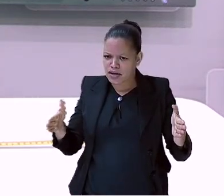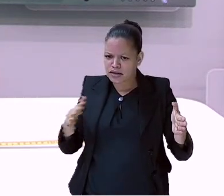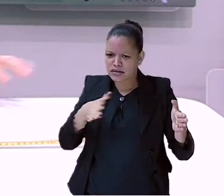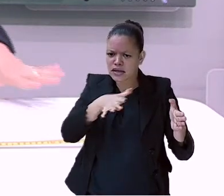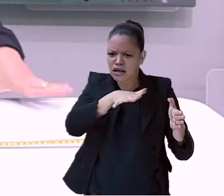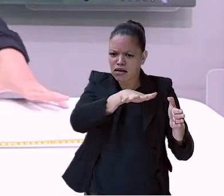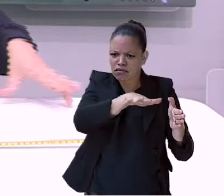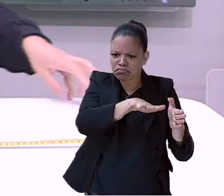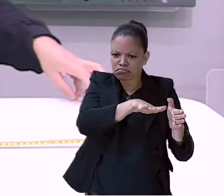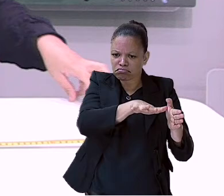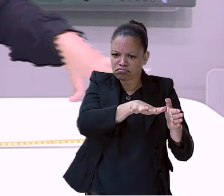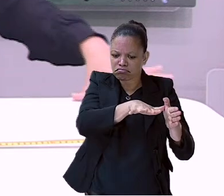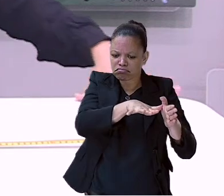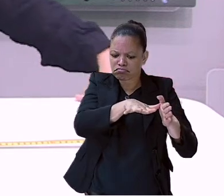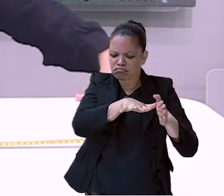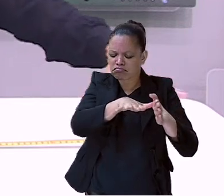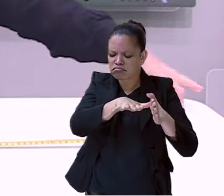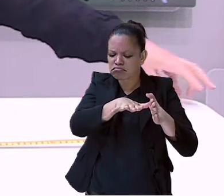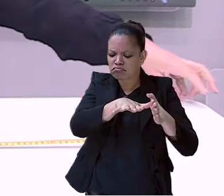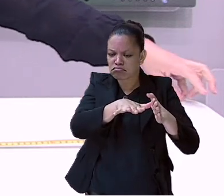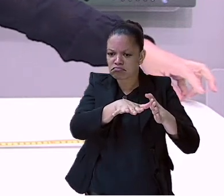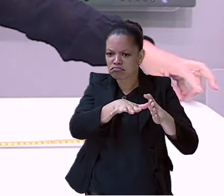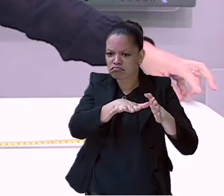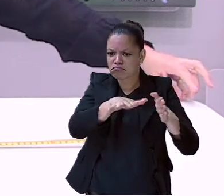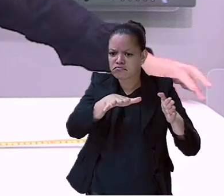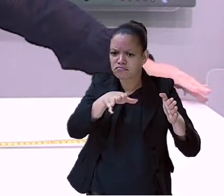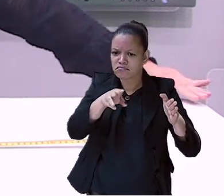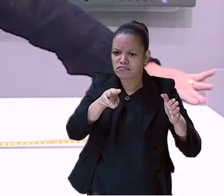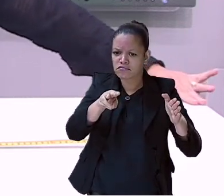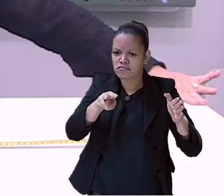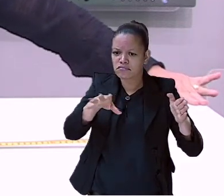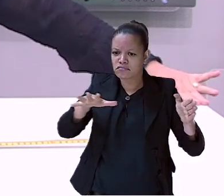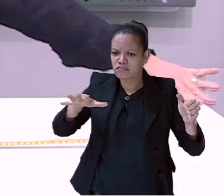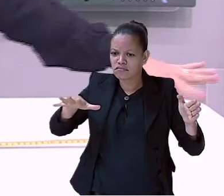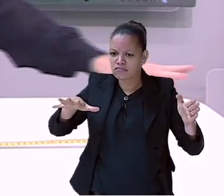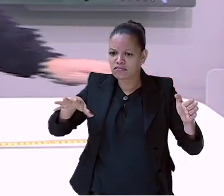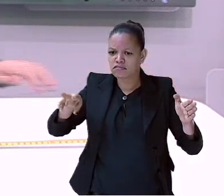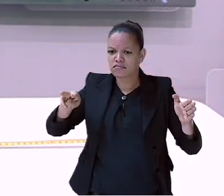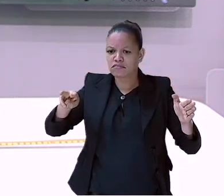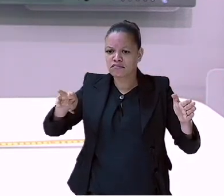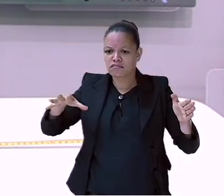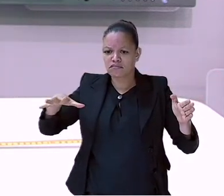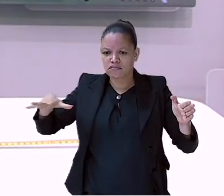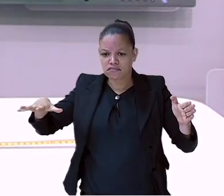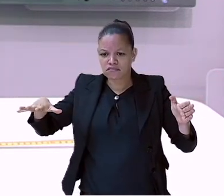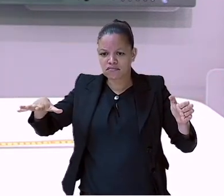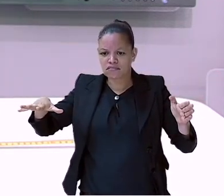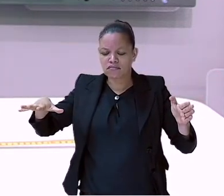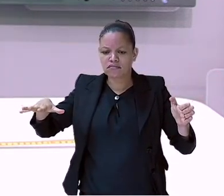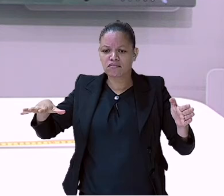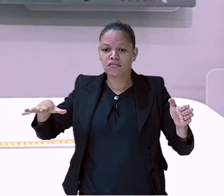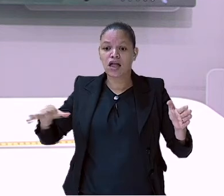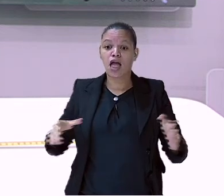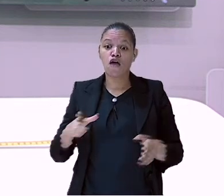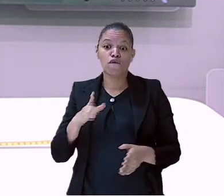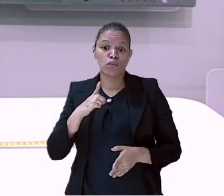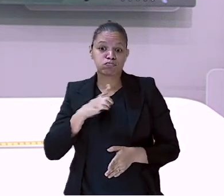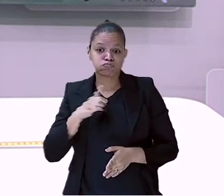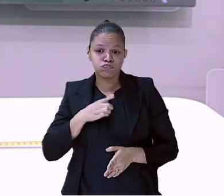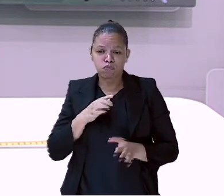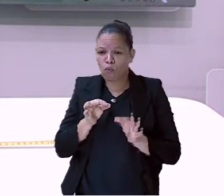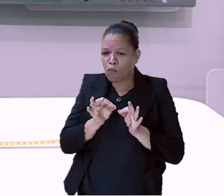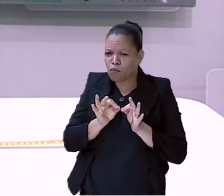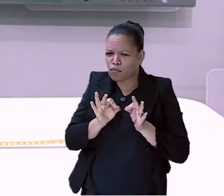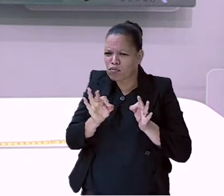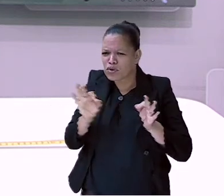6, 7, 8, 9 palmos e 2 dedos. Eu, com meu palmo